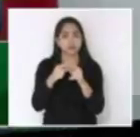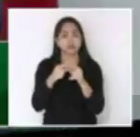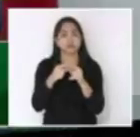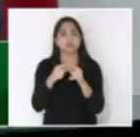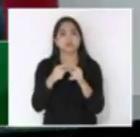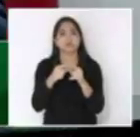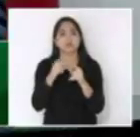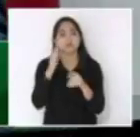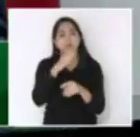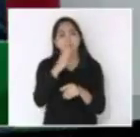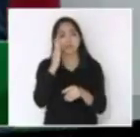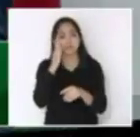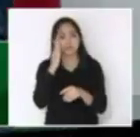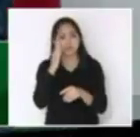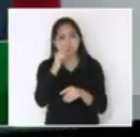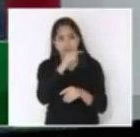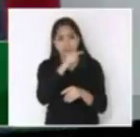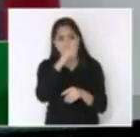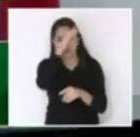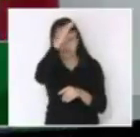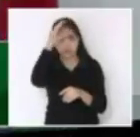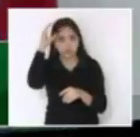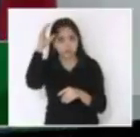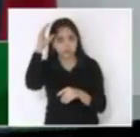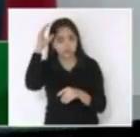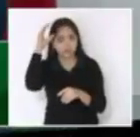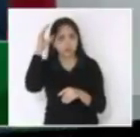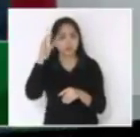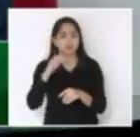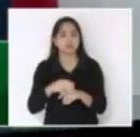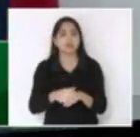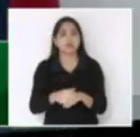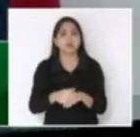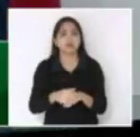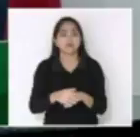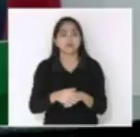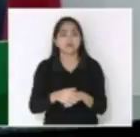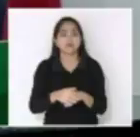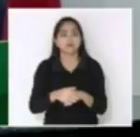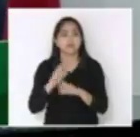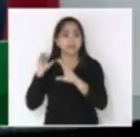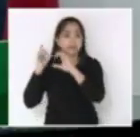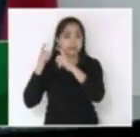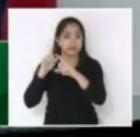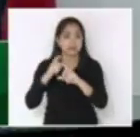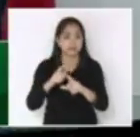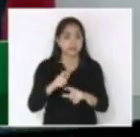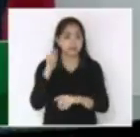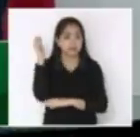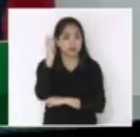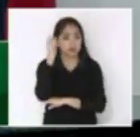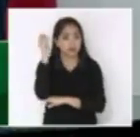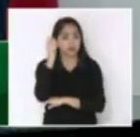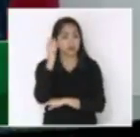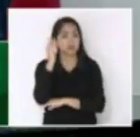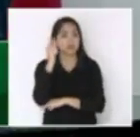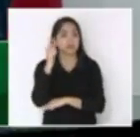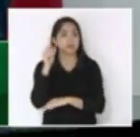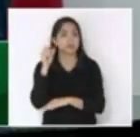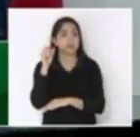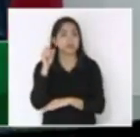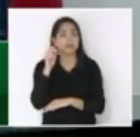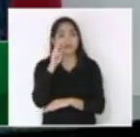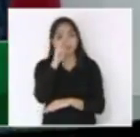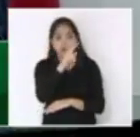Concórdia a tradição gaúcha é muito forte, nós é exatamente